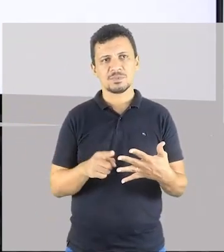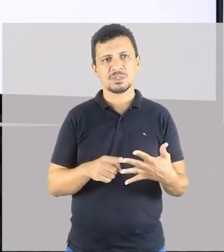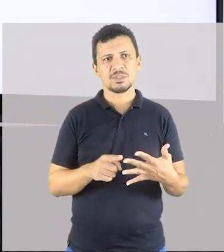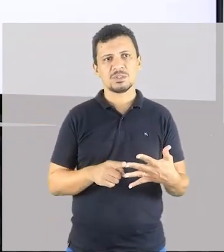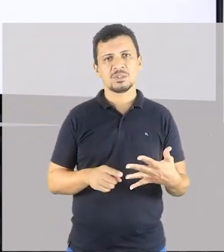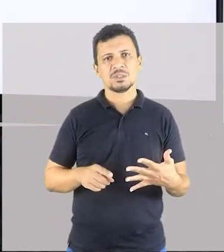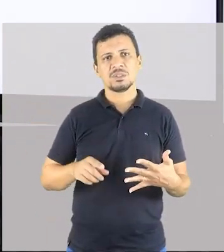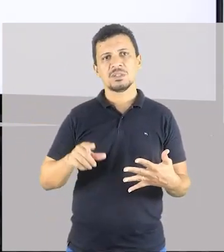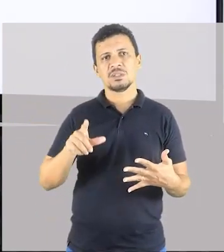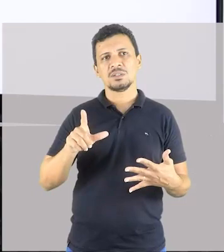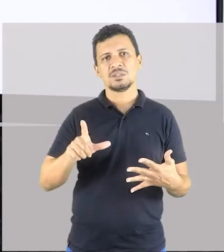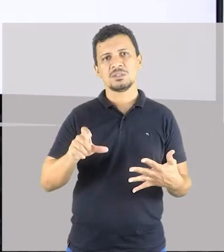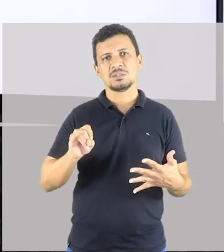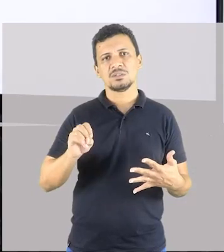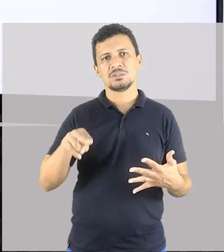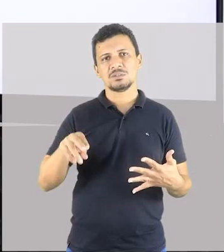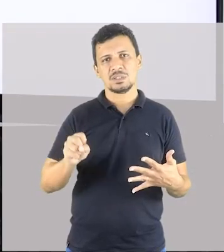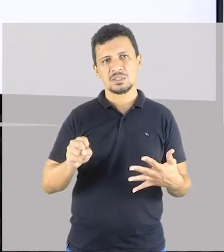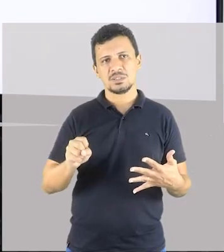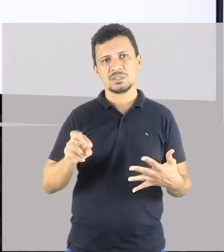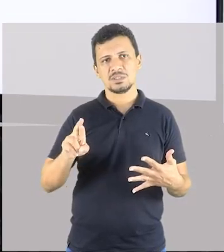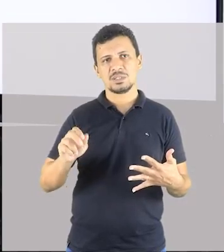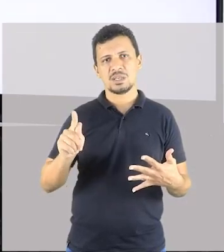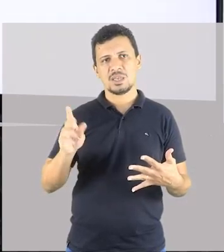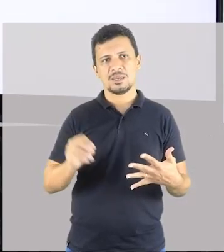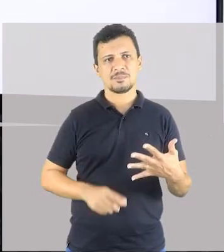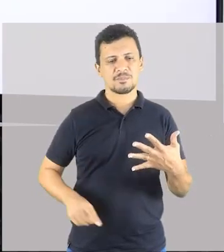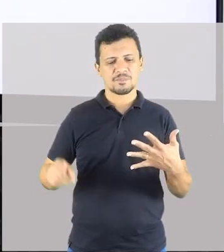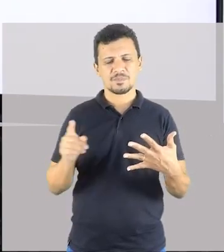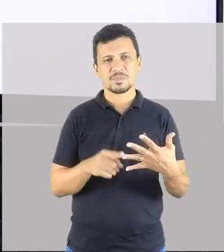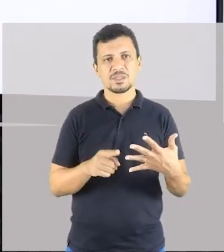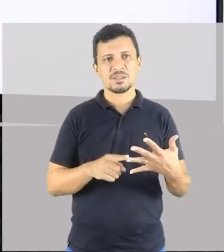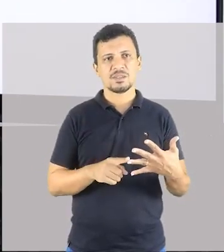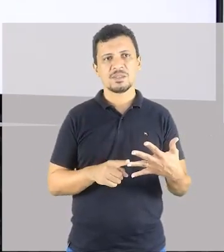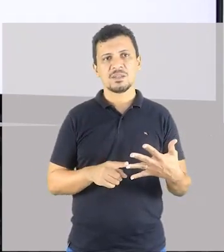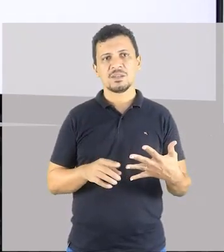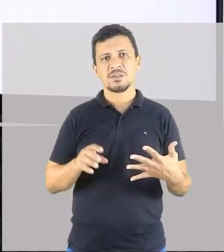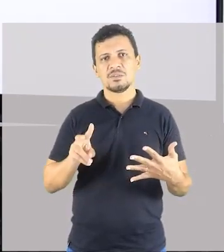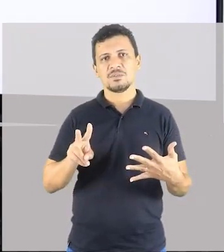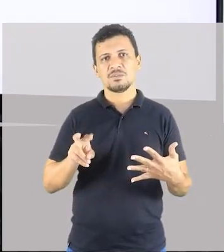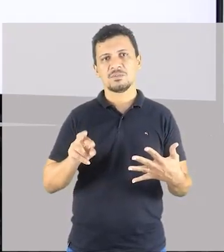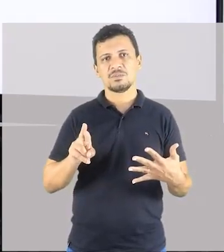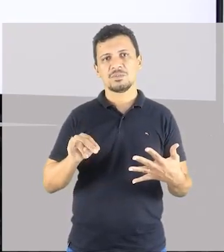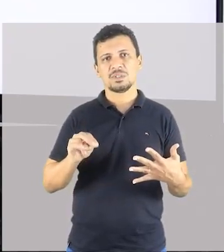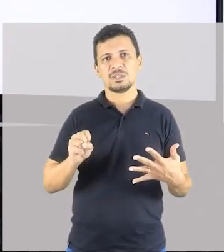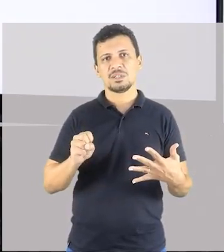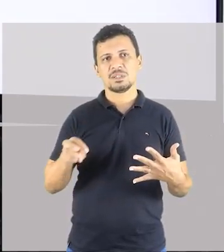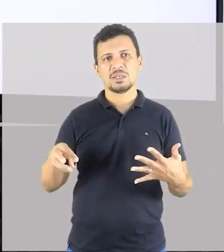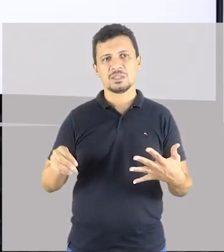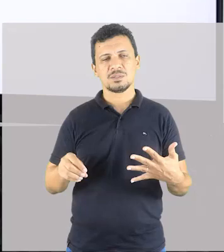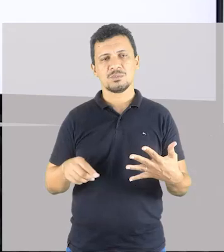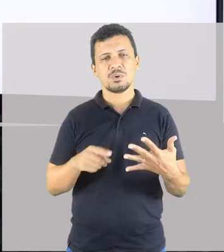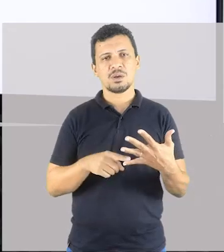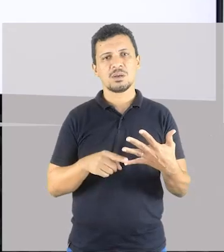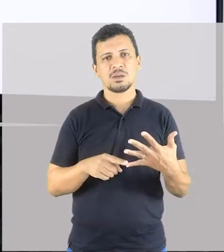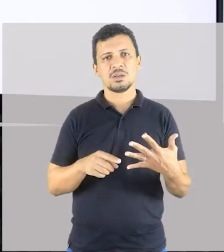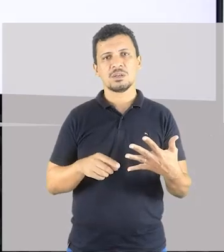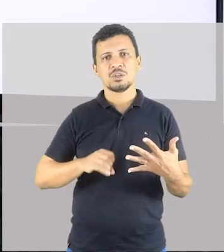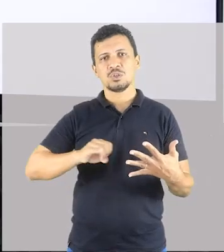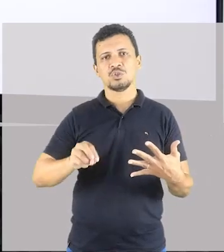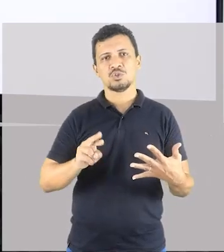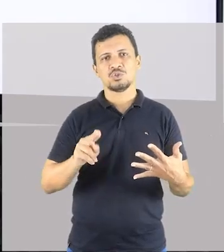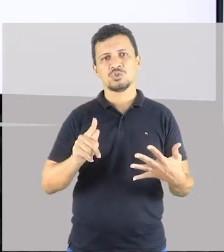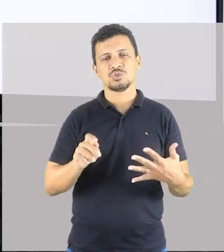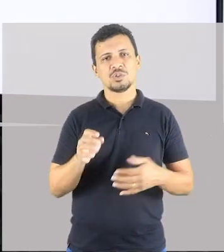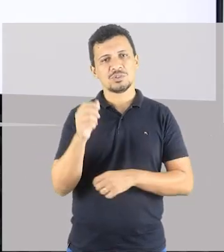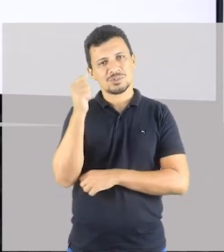Lins de Rego, Érico Veríssimo e Jorge Amado. Tá? Então, você tem as referências aí da segunda fase. Aí,